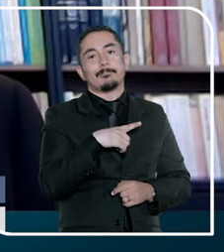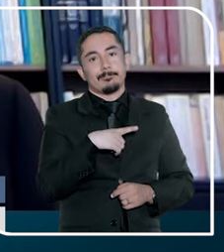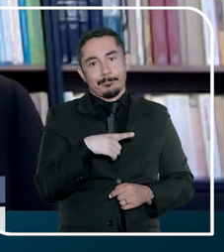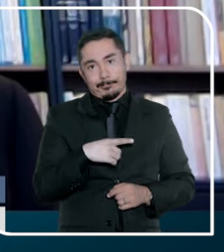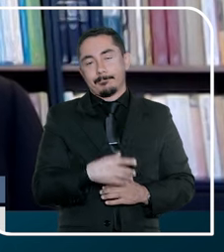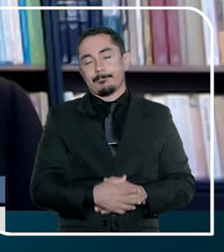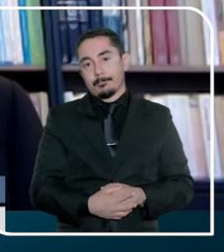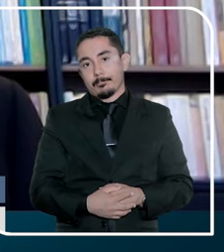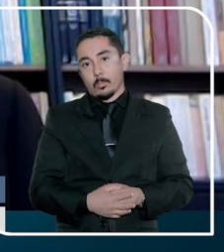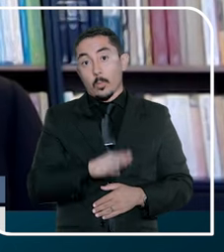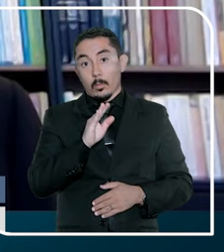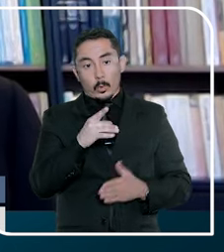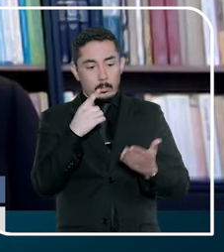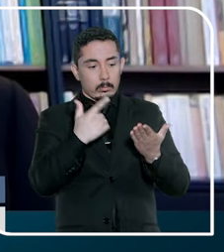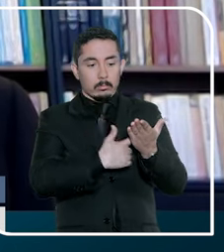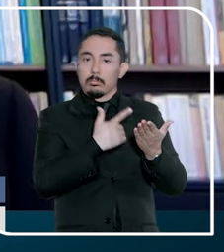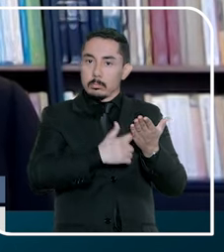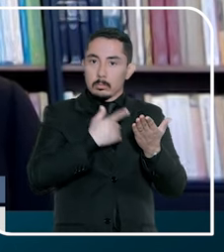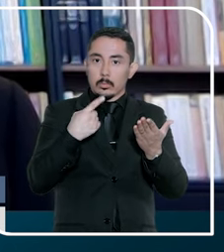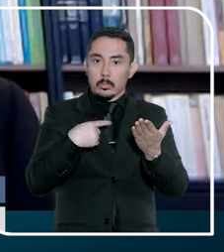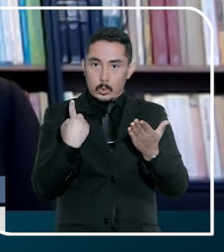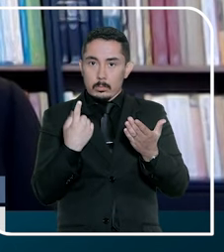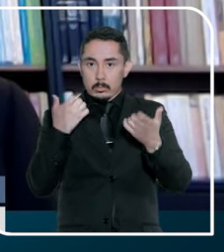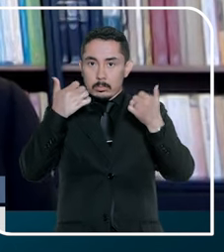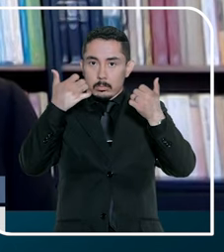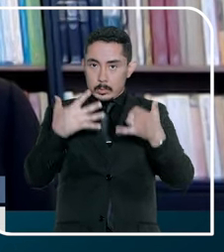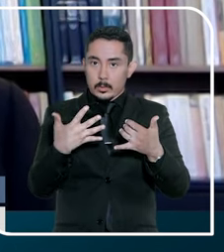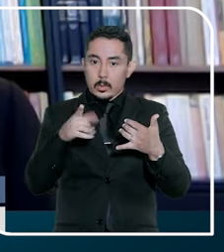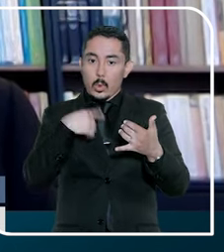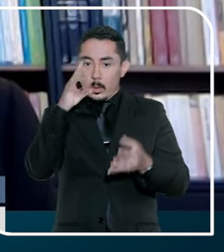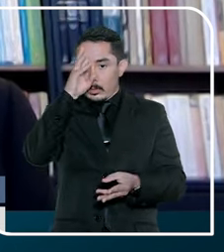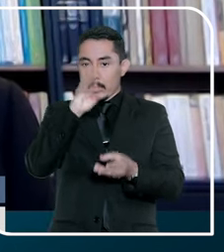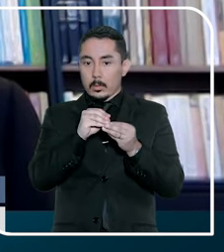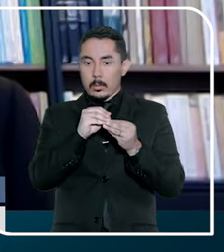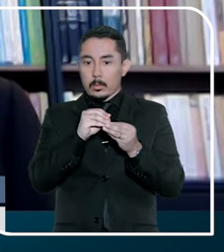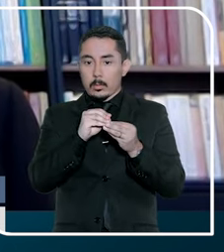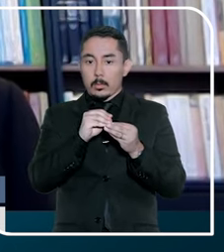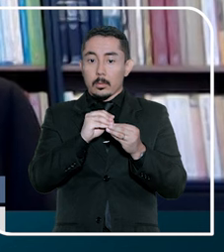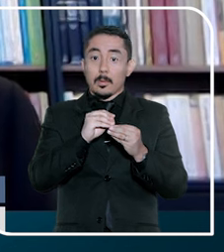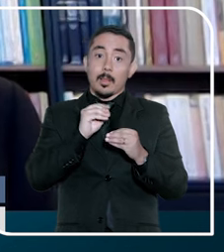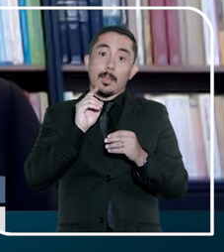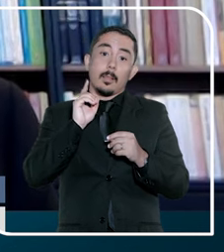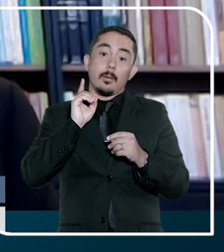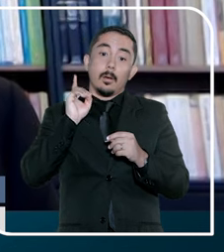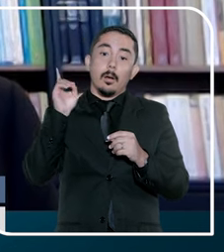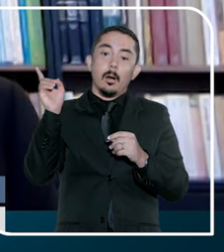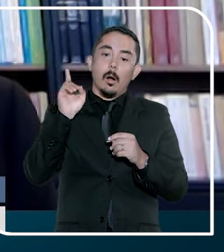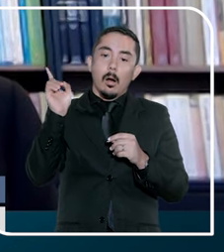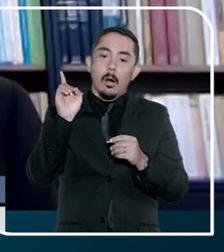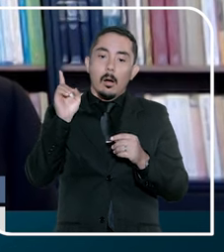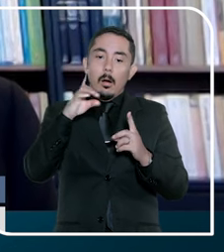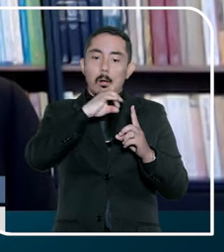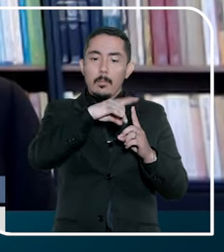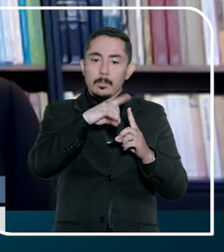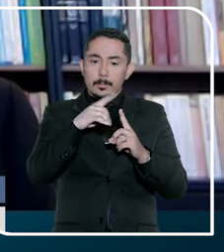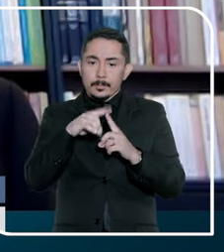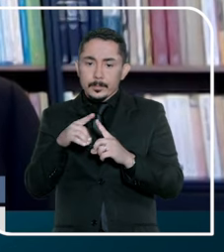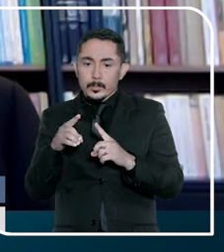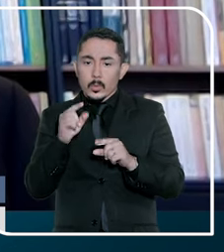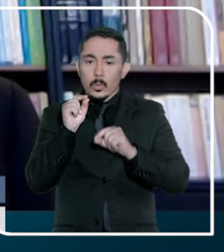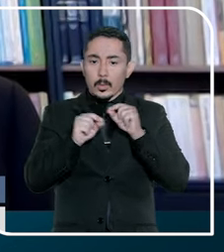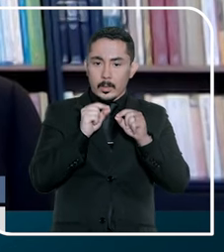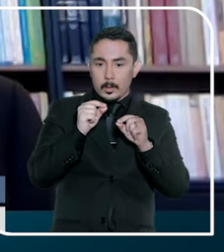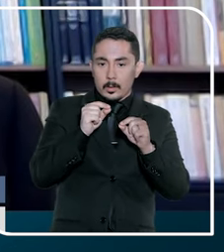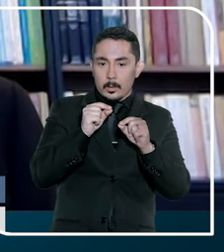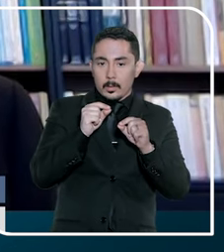no livro que nós estamos apresentando nós entendemos que a categoria adequada não seria essa e sim a punibilidade que é uma categoria mais